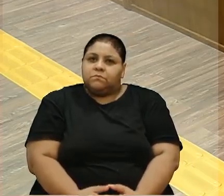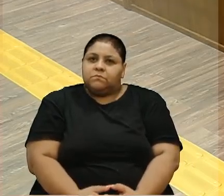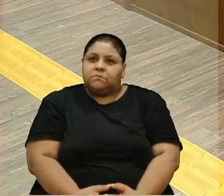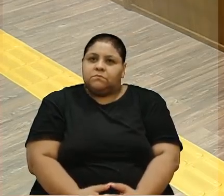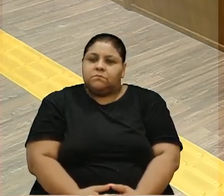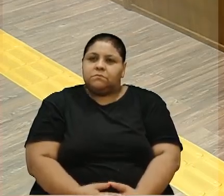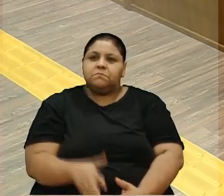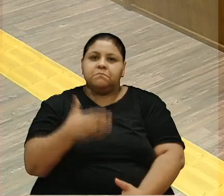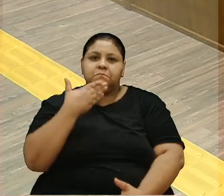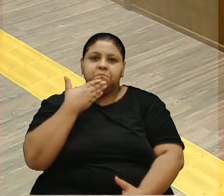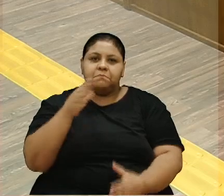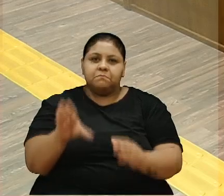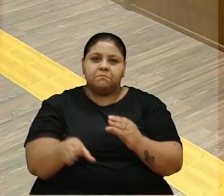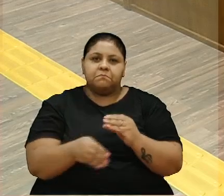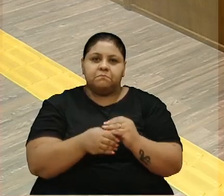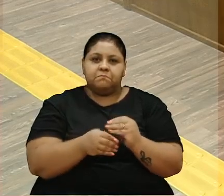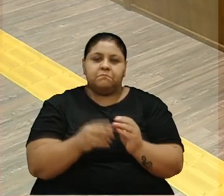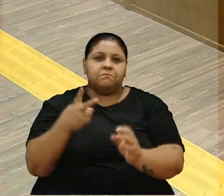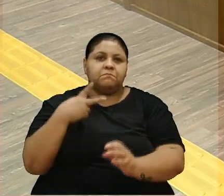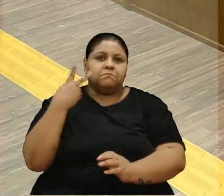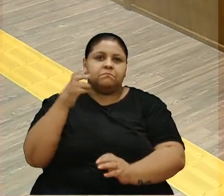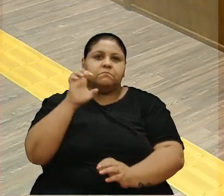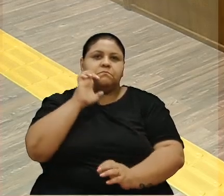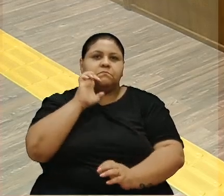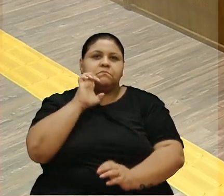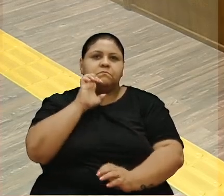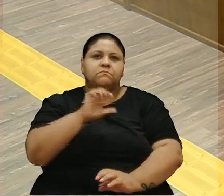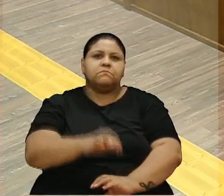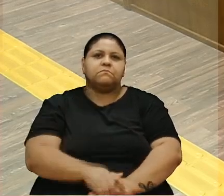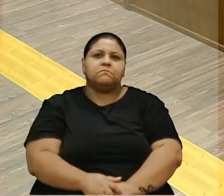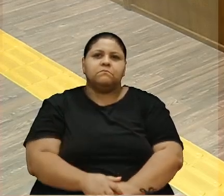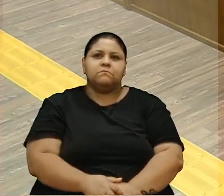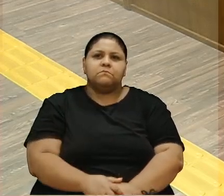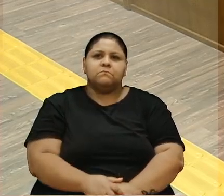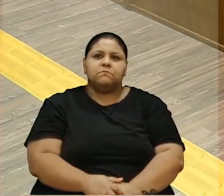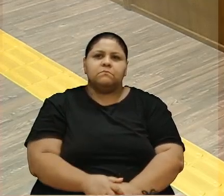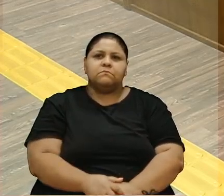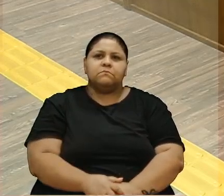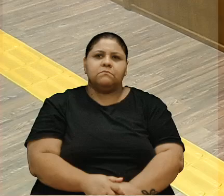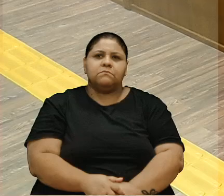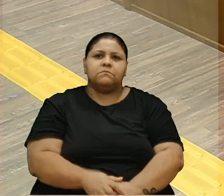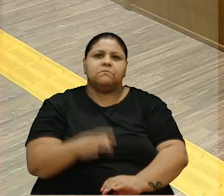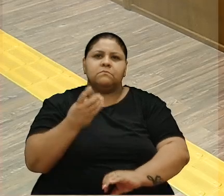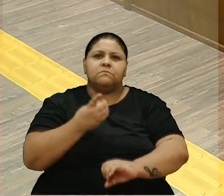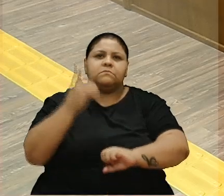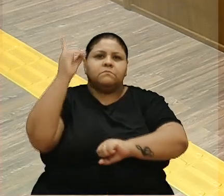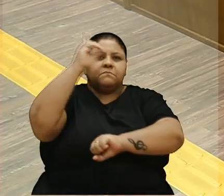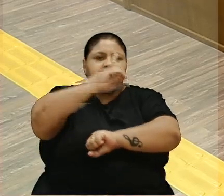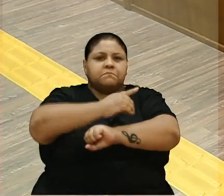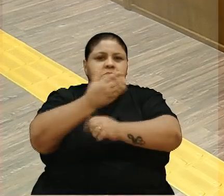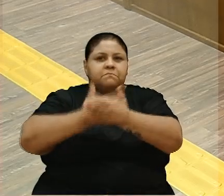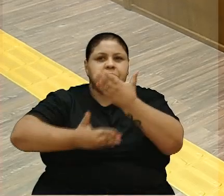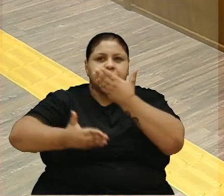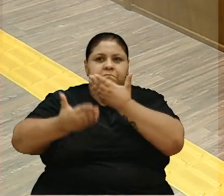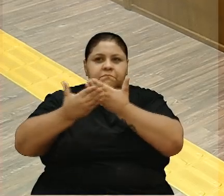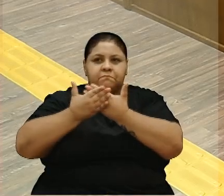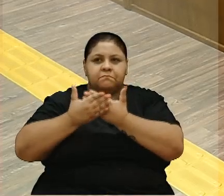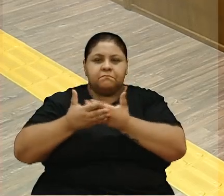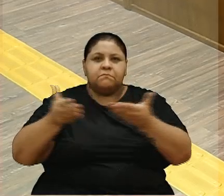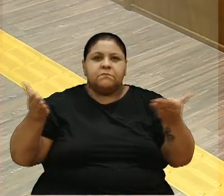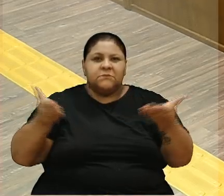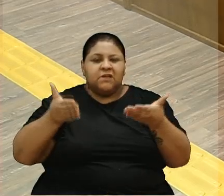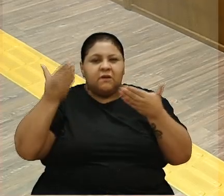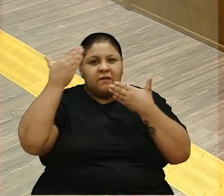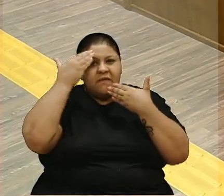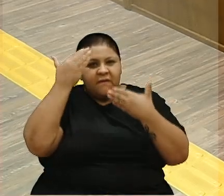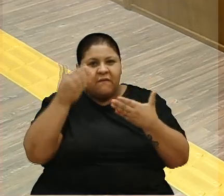Peço uma parte de imediato, vereadora Estela. Já lhe concedo. Bom dia a Peço uma parte, todas e a vereadora. todos. Quero fazer um